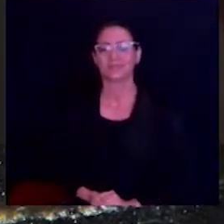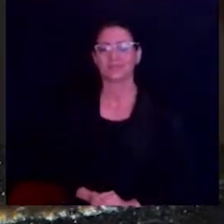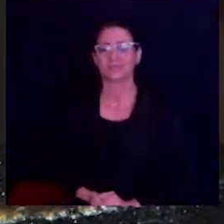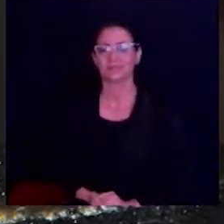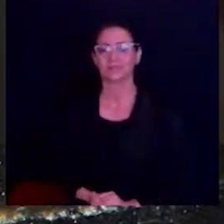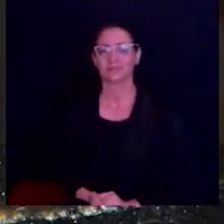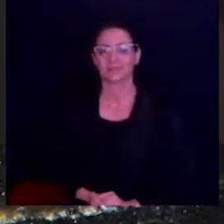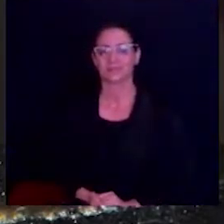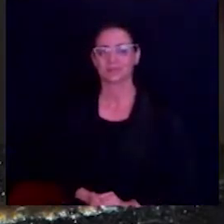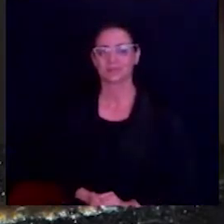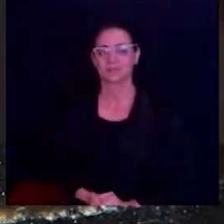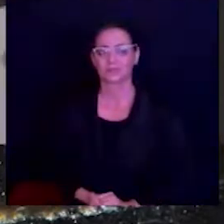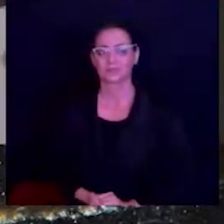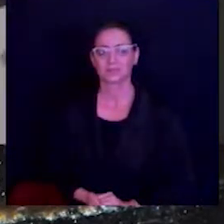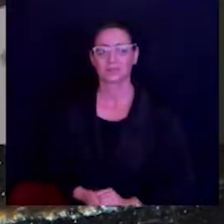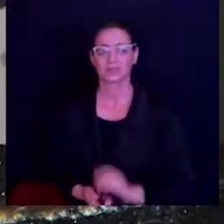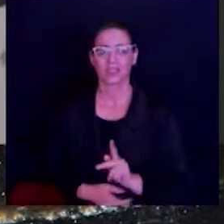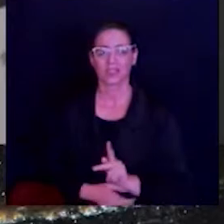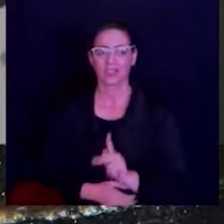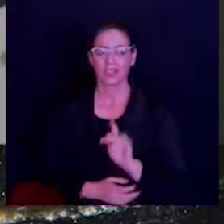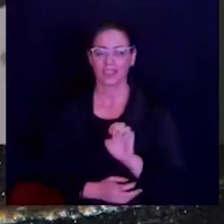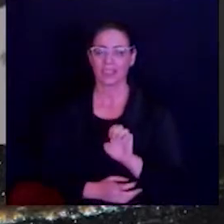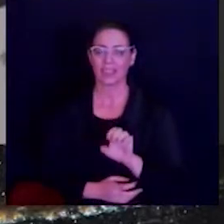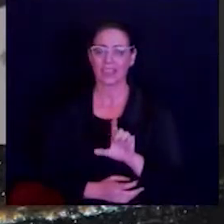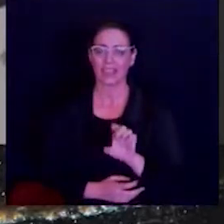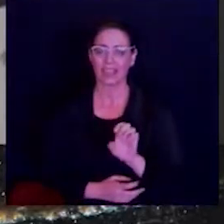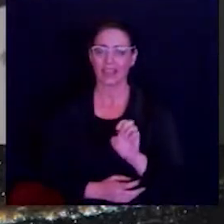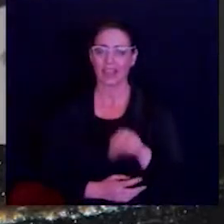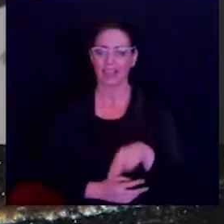Kellen Barros de Melo.